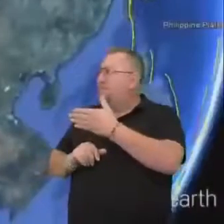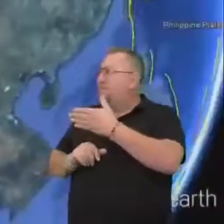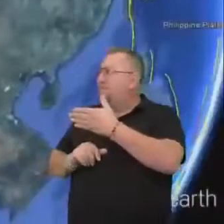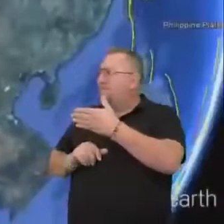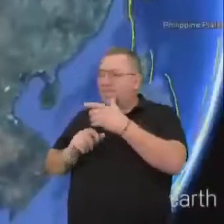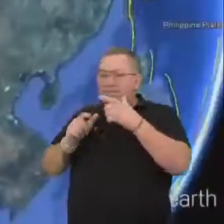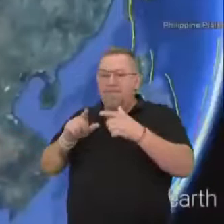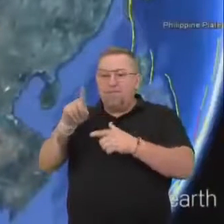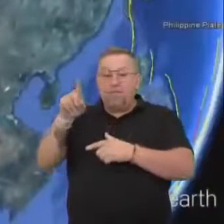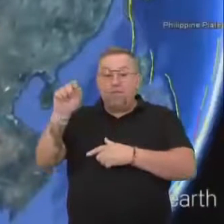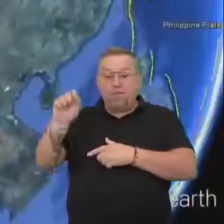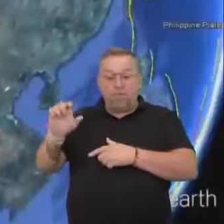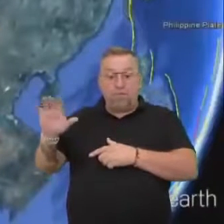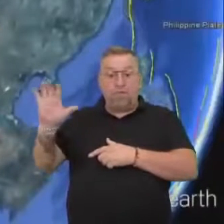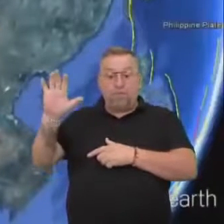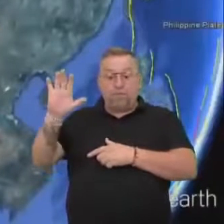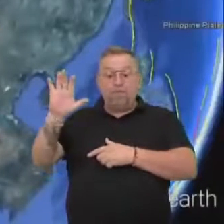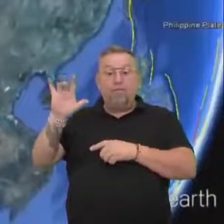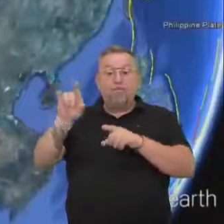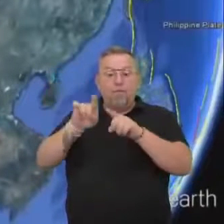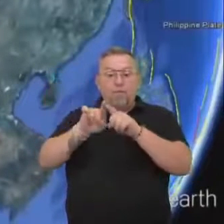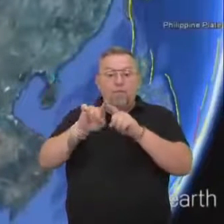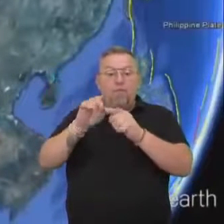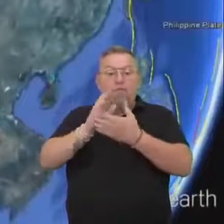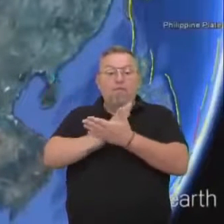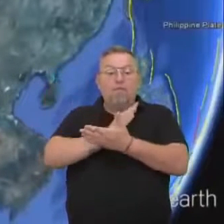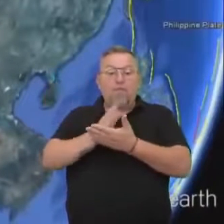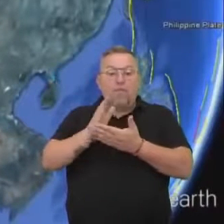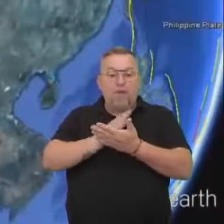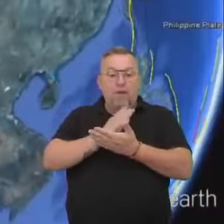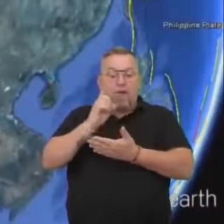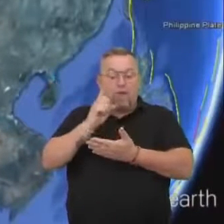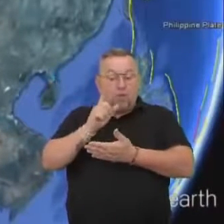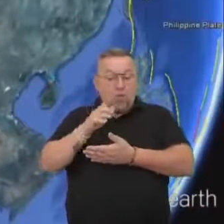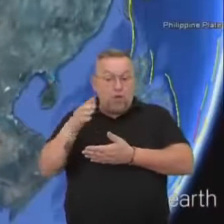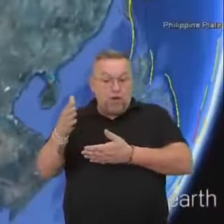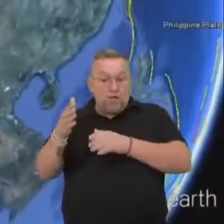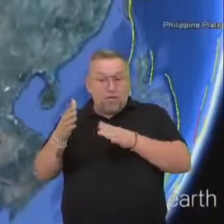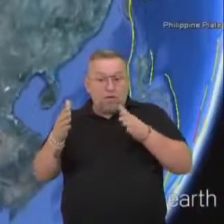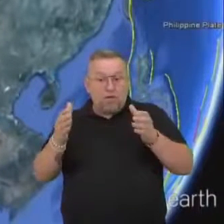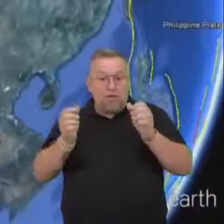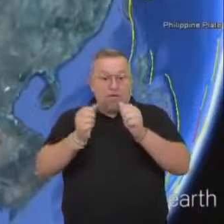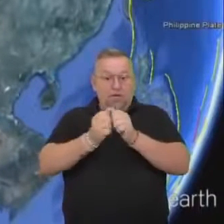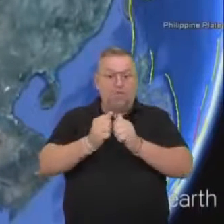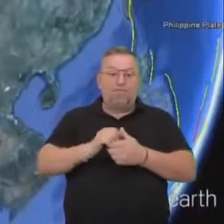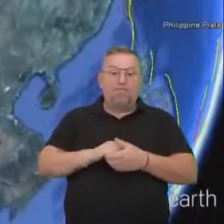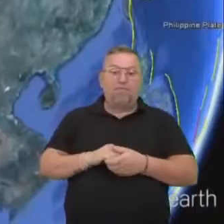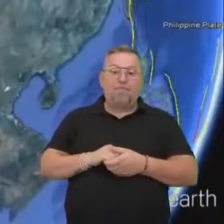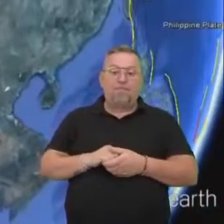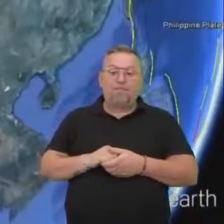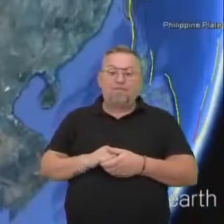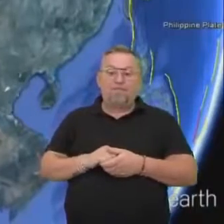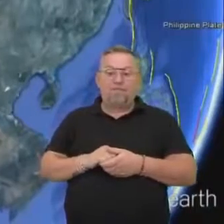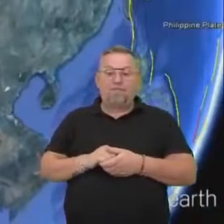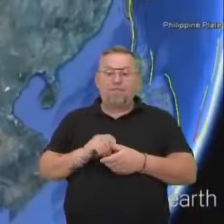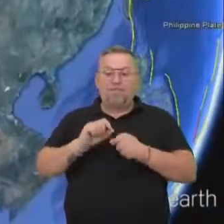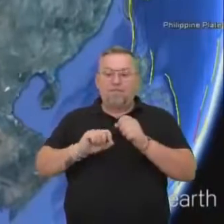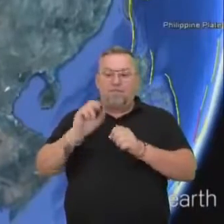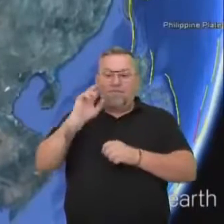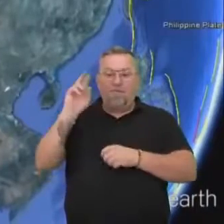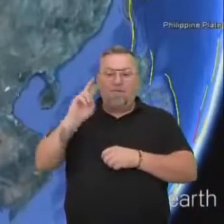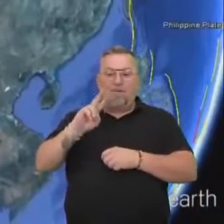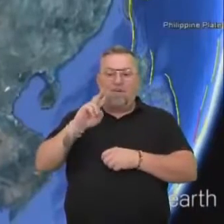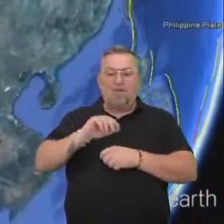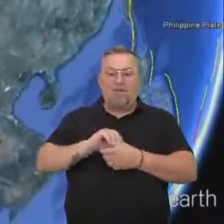europeia. Que aí é o que evidencia aquilo, né? Se está separando de um lado, tem que se juntar dos lados. Né? Isso, boa, né? Aí é o Himalaia,